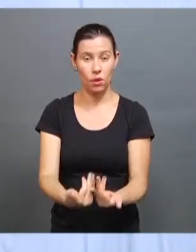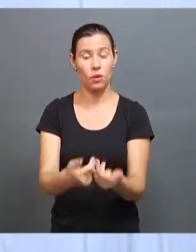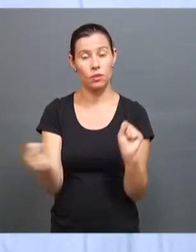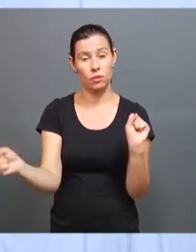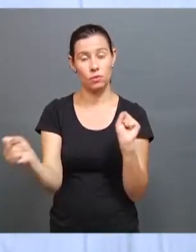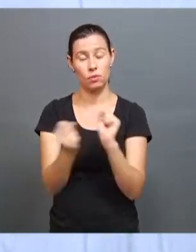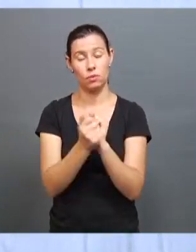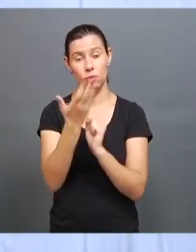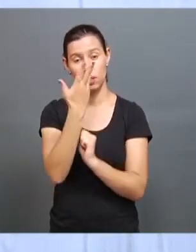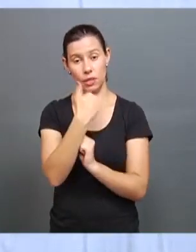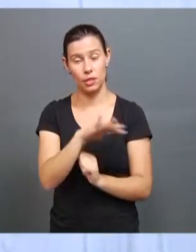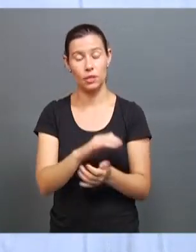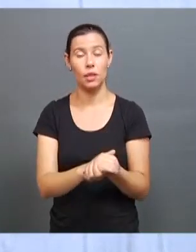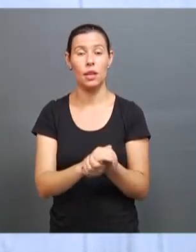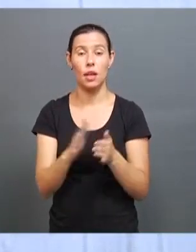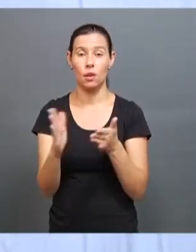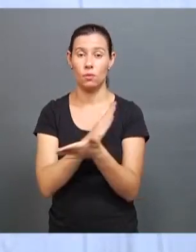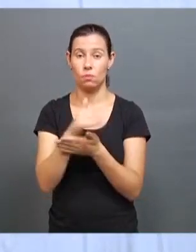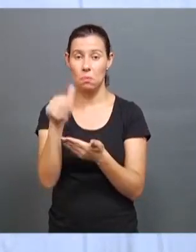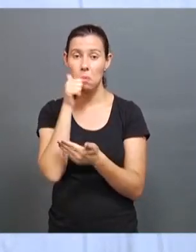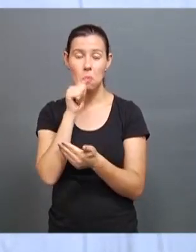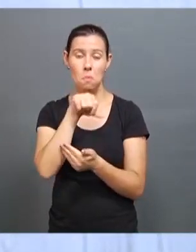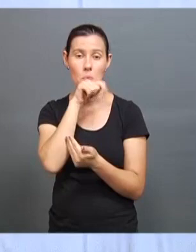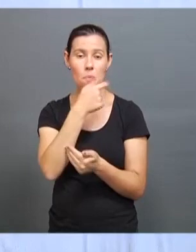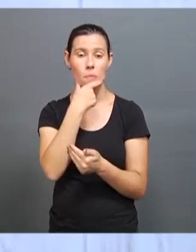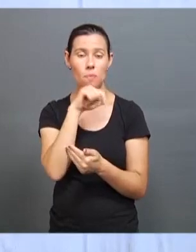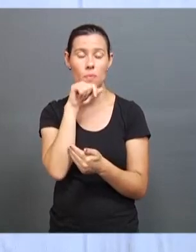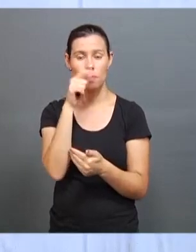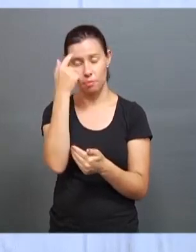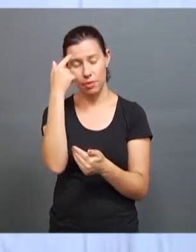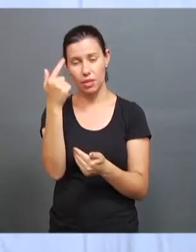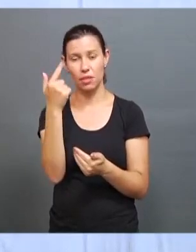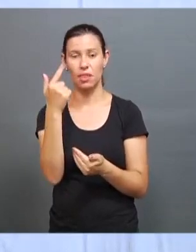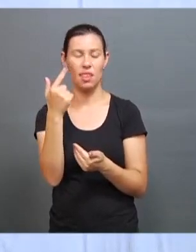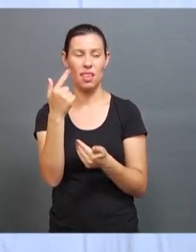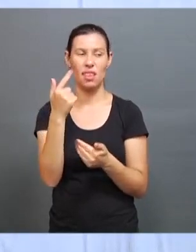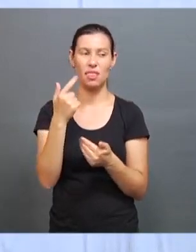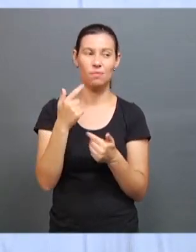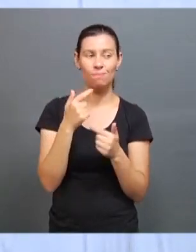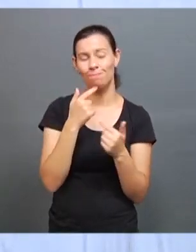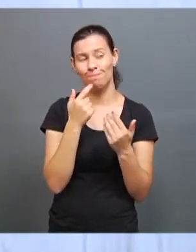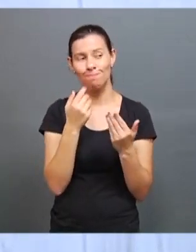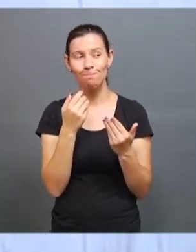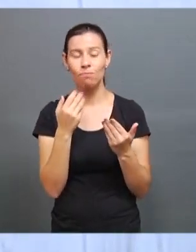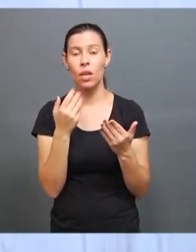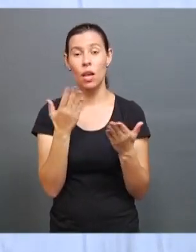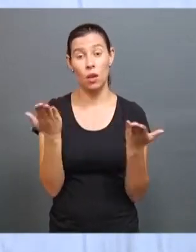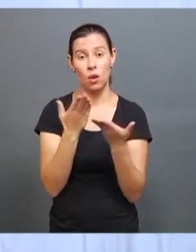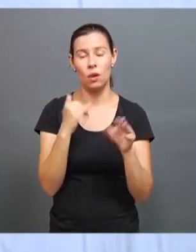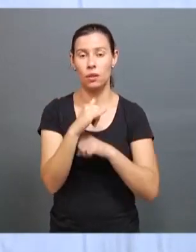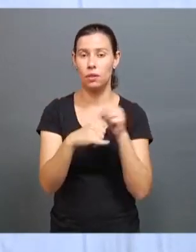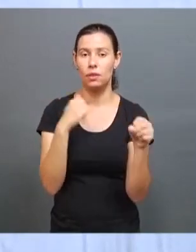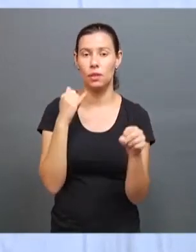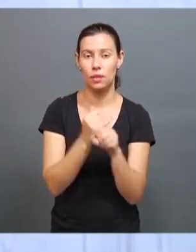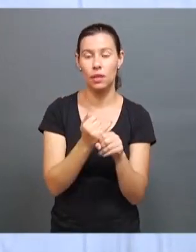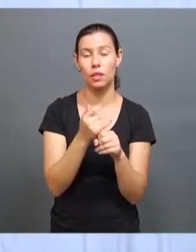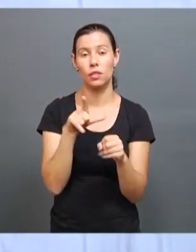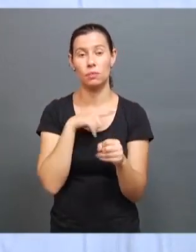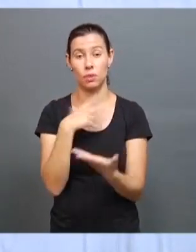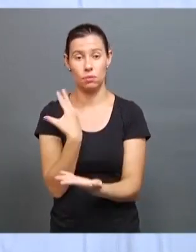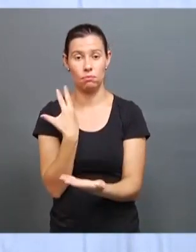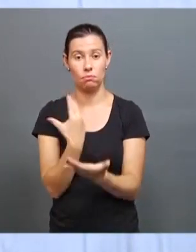acho importante, porque muitos pais ficam na dúvida, né? E agora com a internet? Será que a internet é positiva ou não? Os aplicativos,